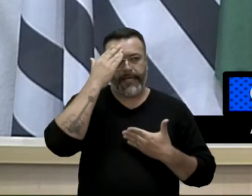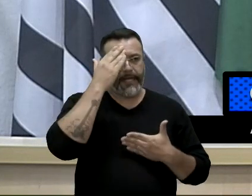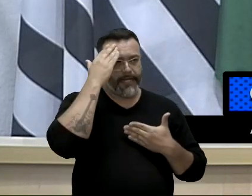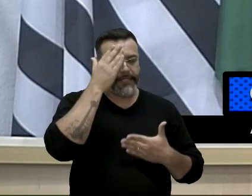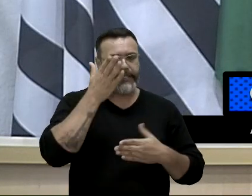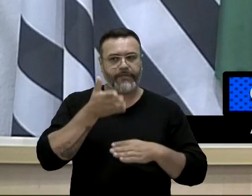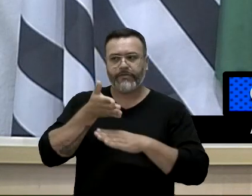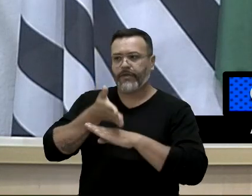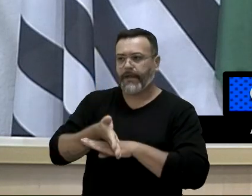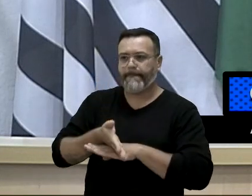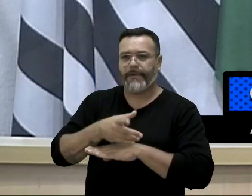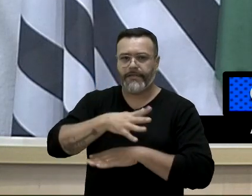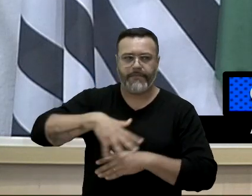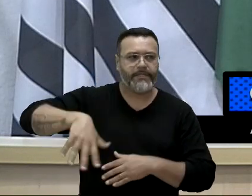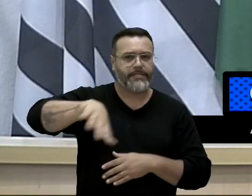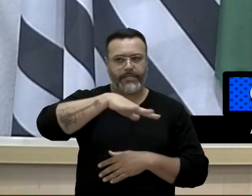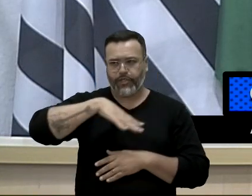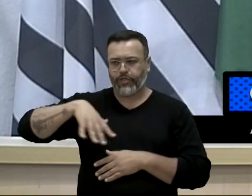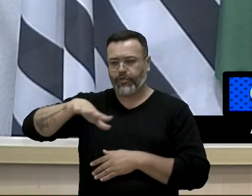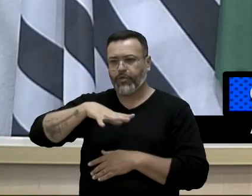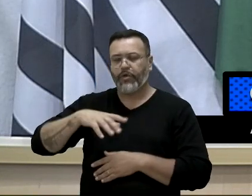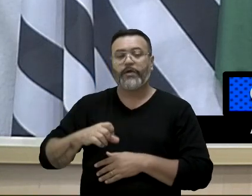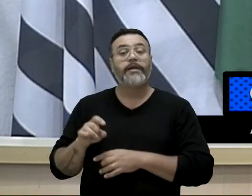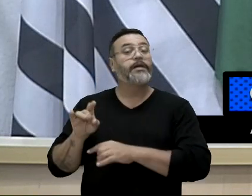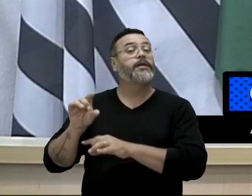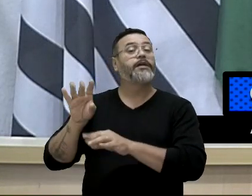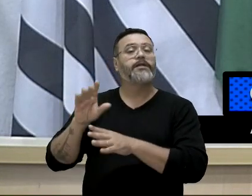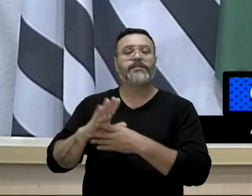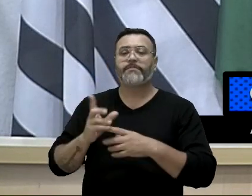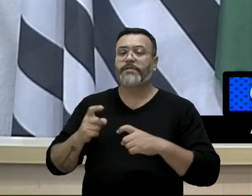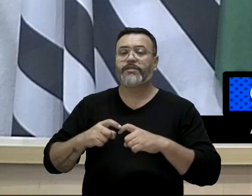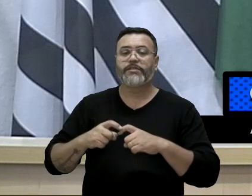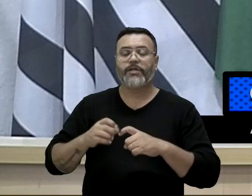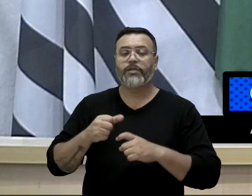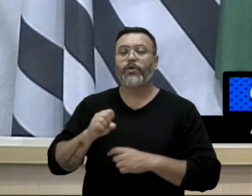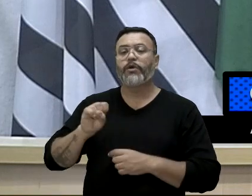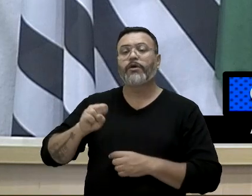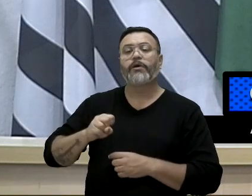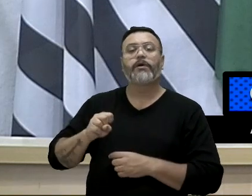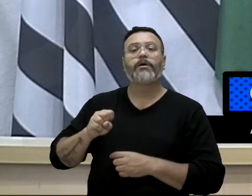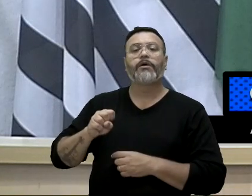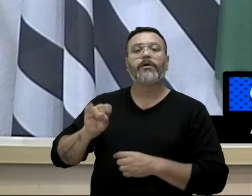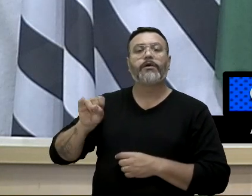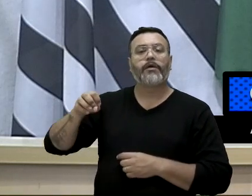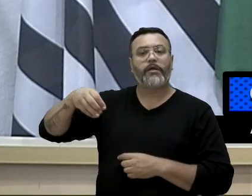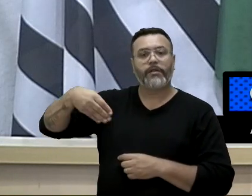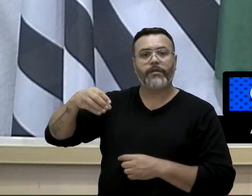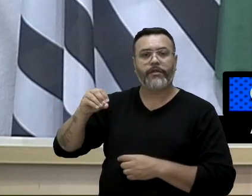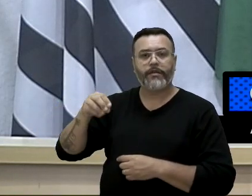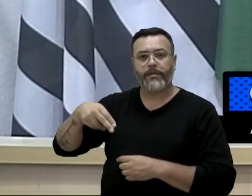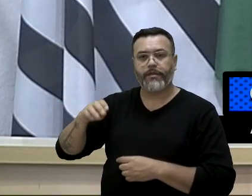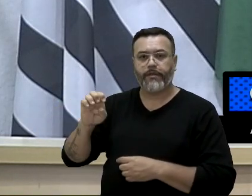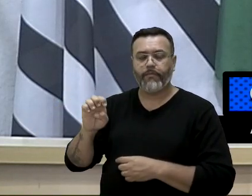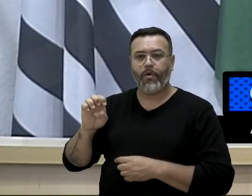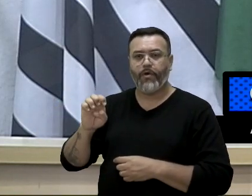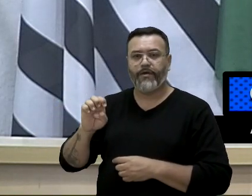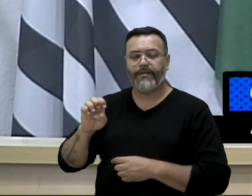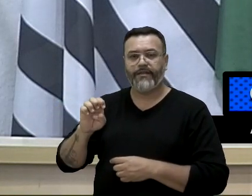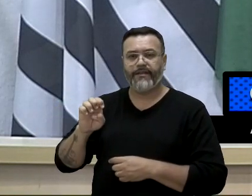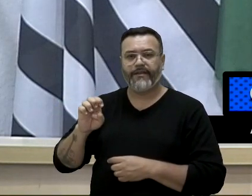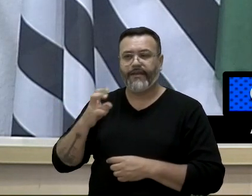doutora Simone, que acompanhou, inclusive, parte do meu parto, né? Viu a Manu primeiro que eu, na minha